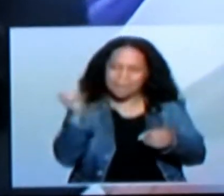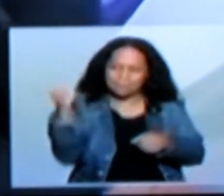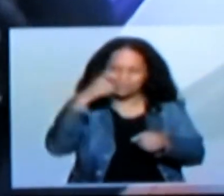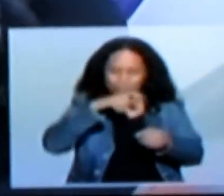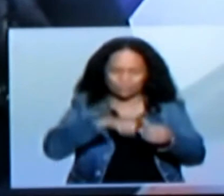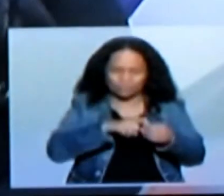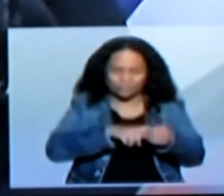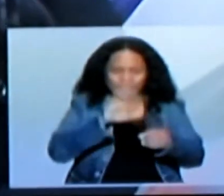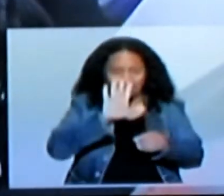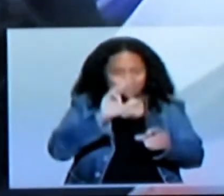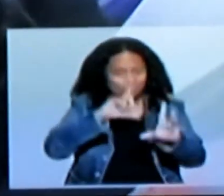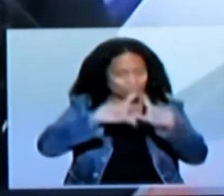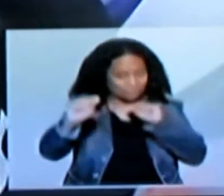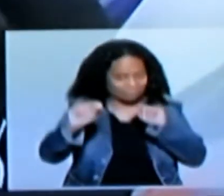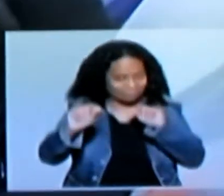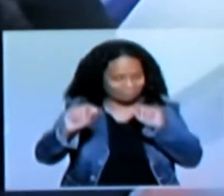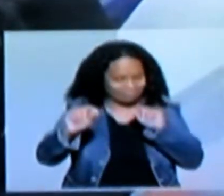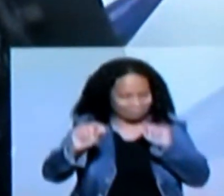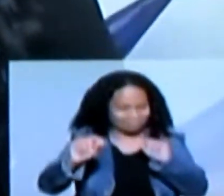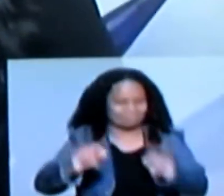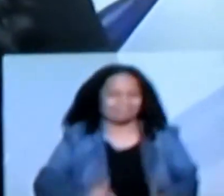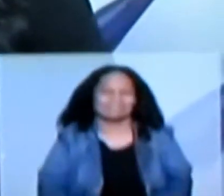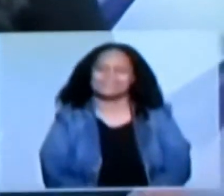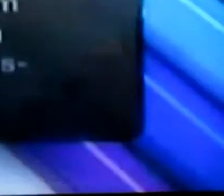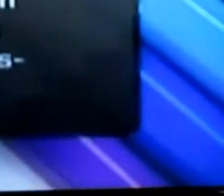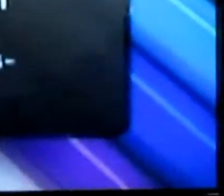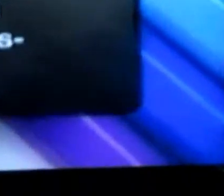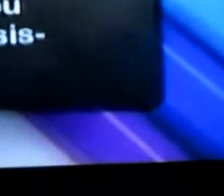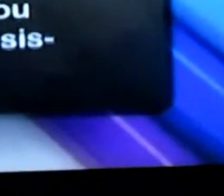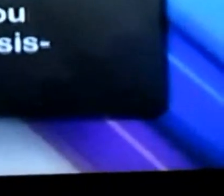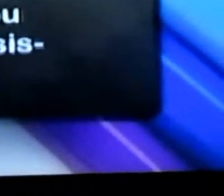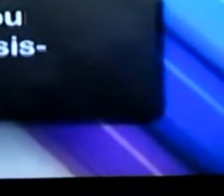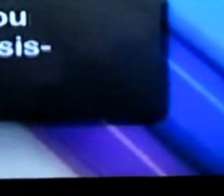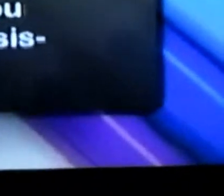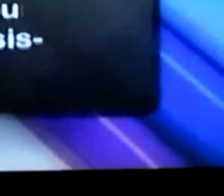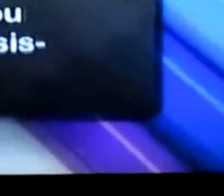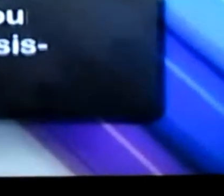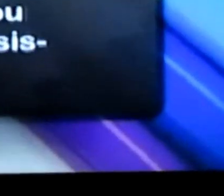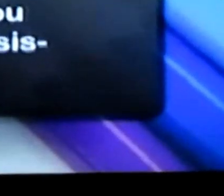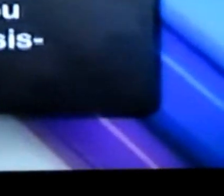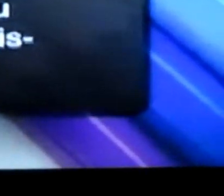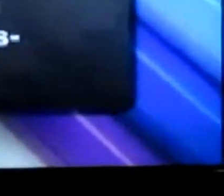pra um breve intervalo e volta já já. Não desgruda.